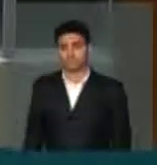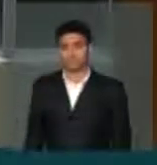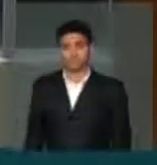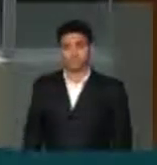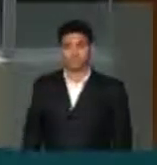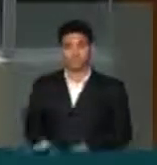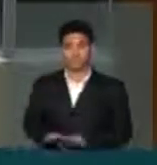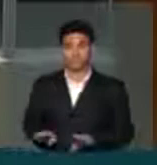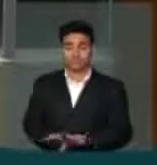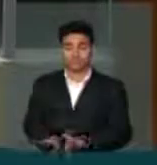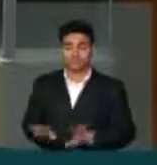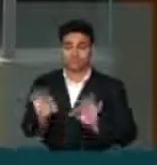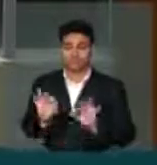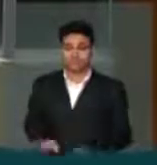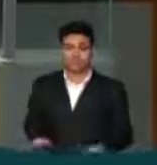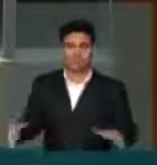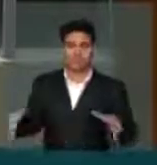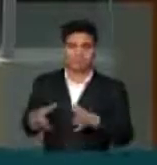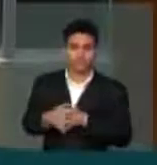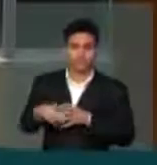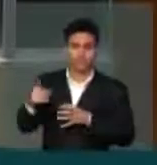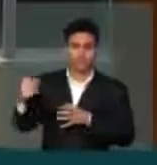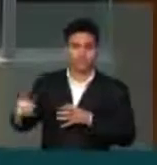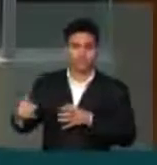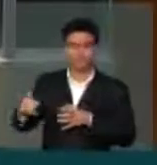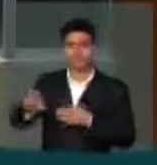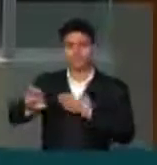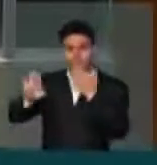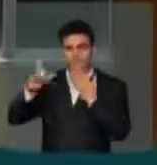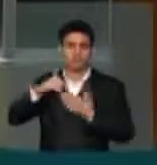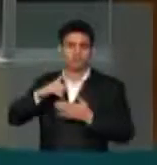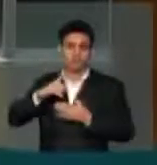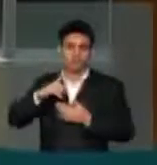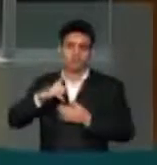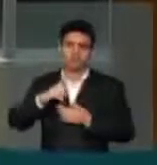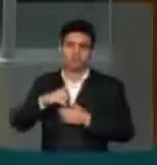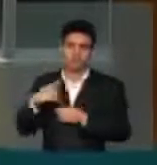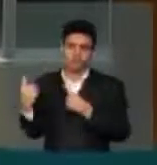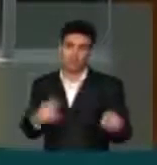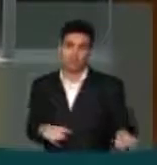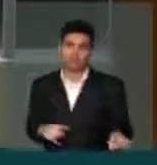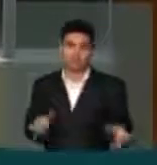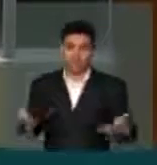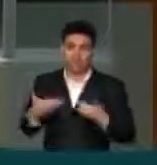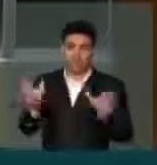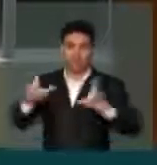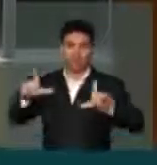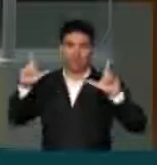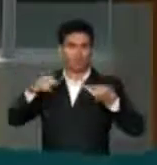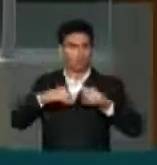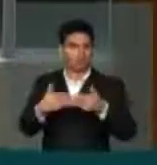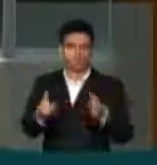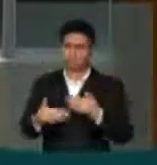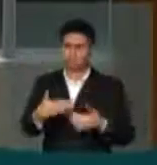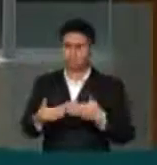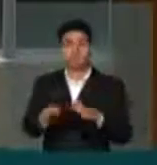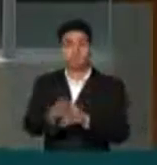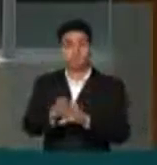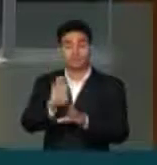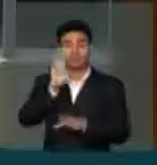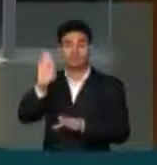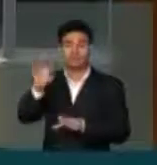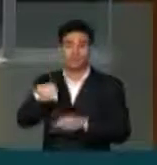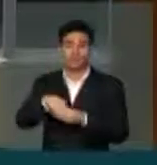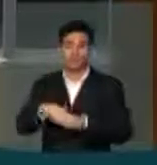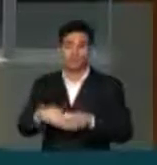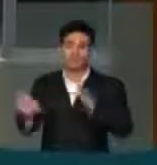forças reacionárias estão se movimentando, agora abertamente, mas particularmente também pelas redes